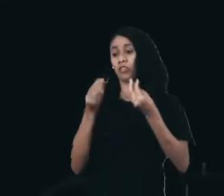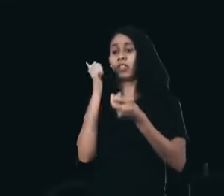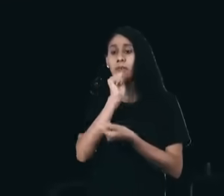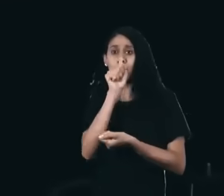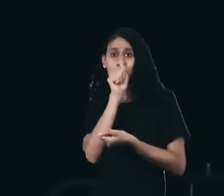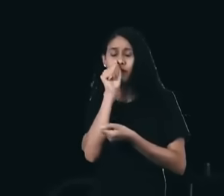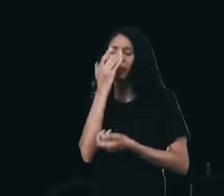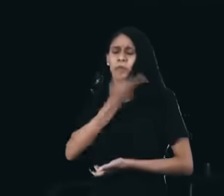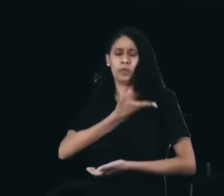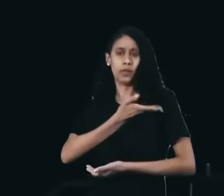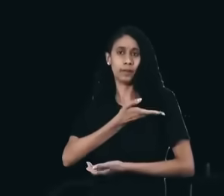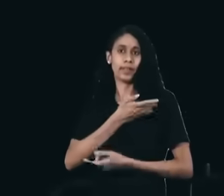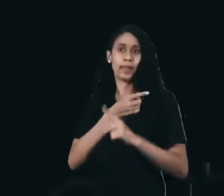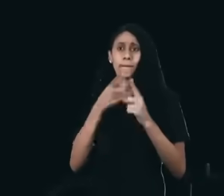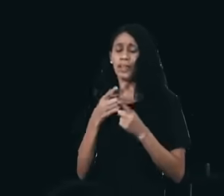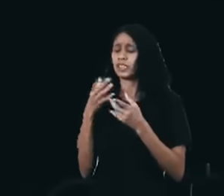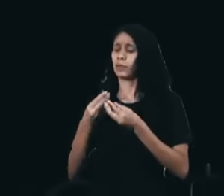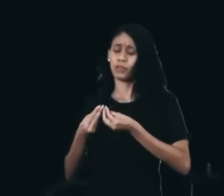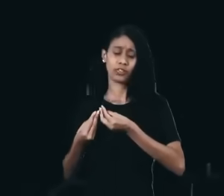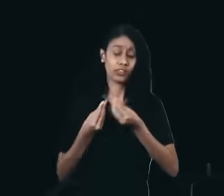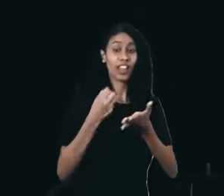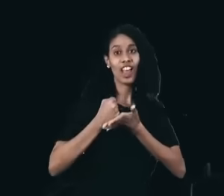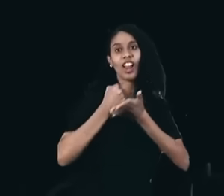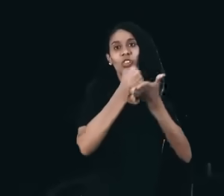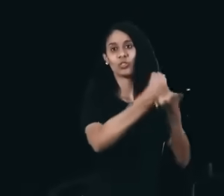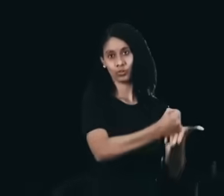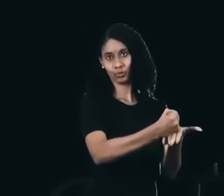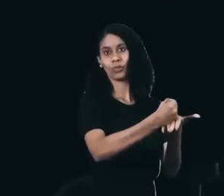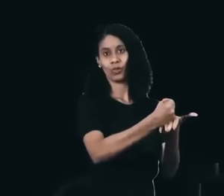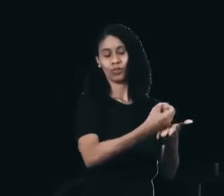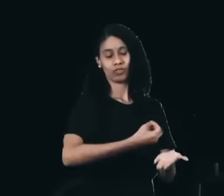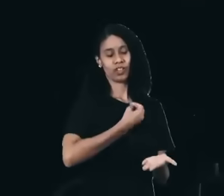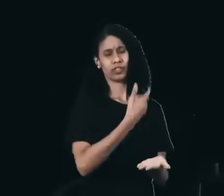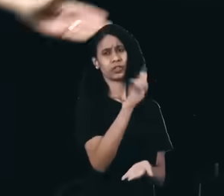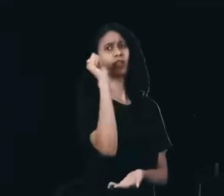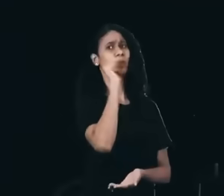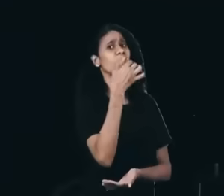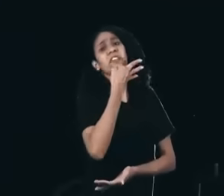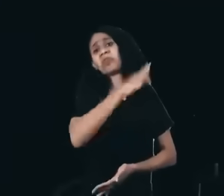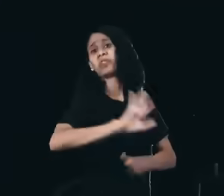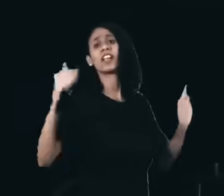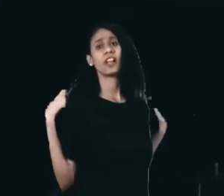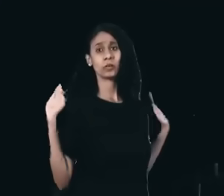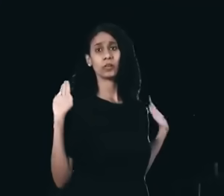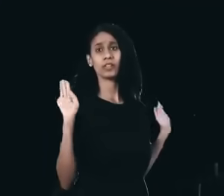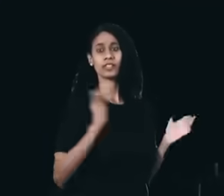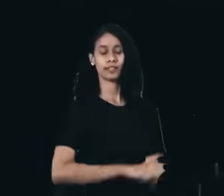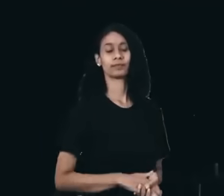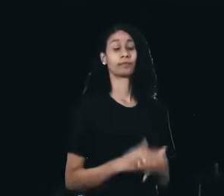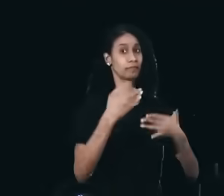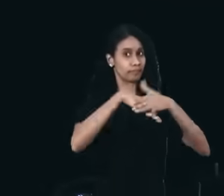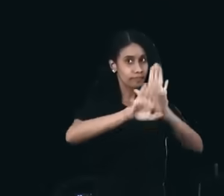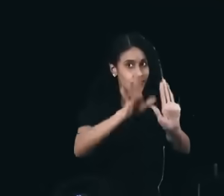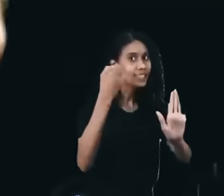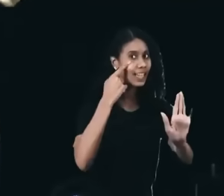esse livro para uma amiga. E ela pegou e foi generosa. Ela ofertou o livro na vida de uma mulher que ela nem conhecia. Guarda